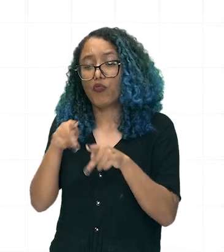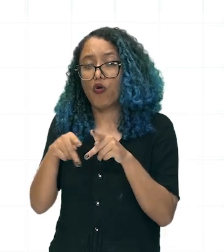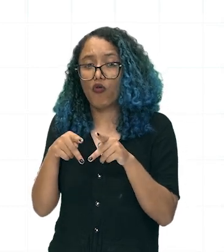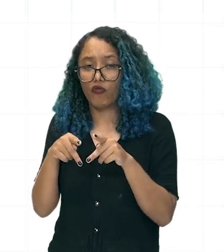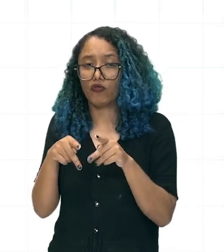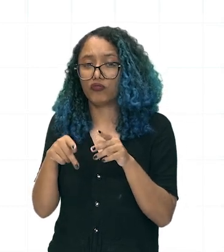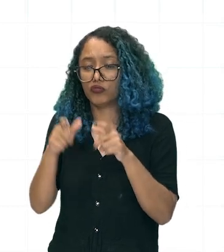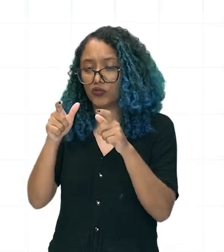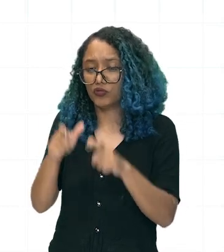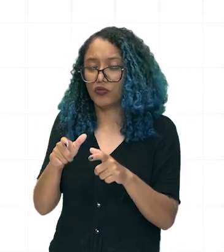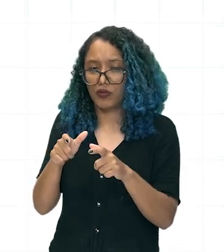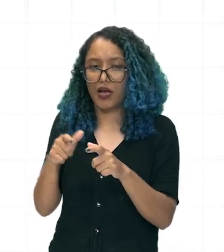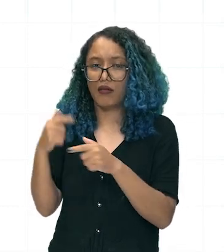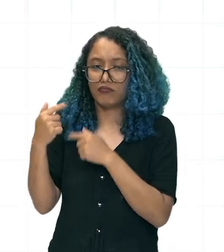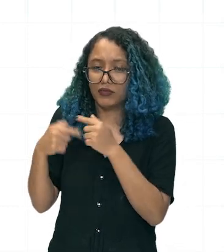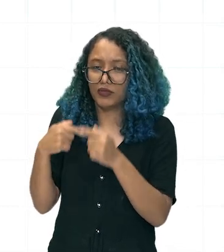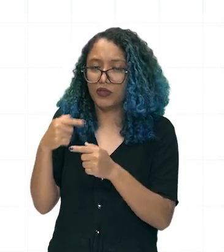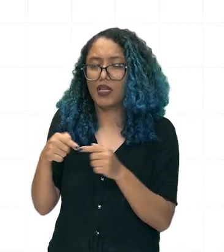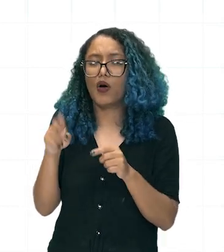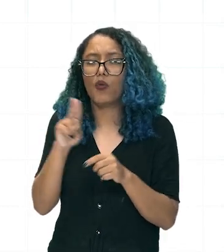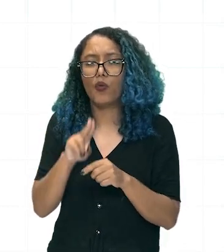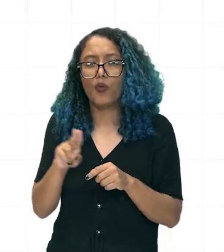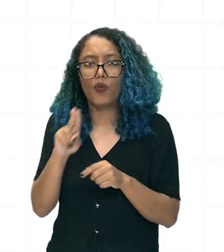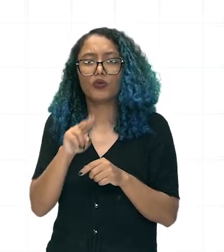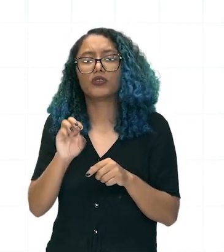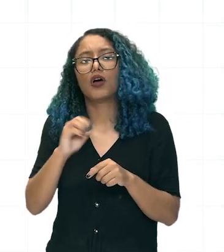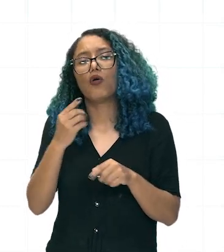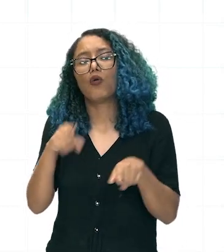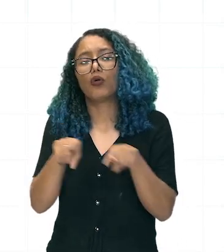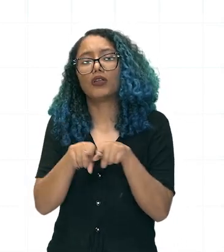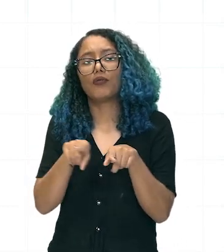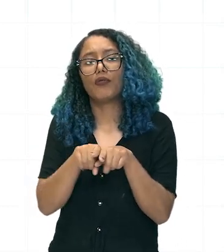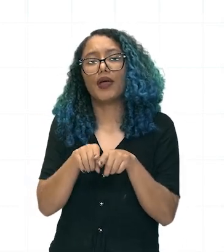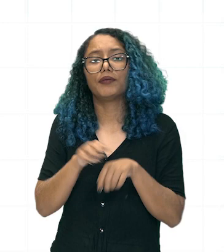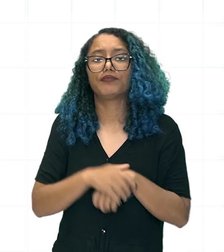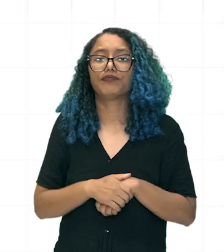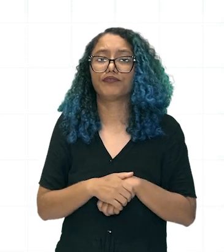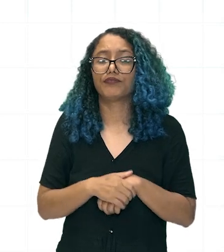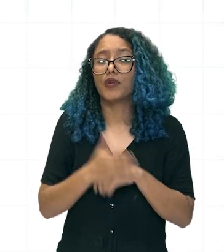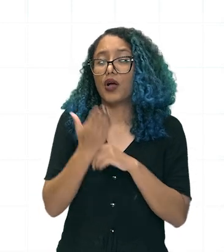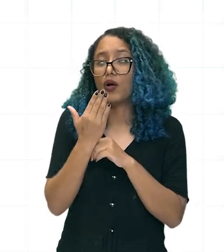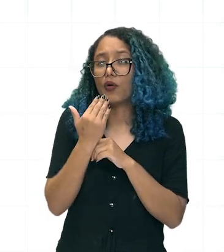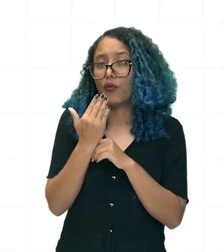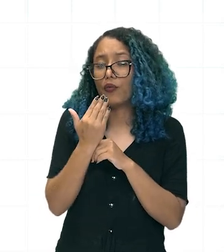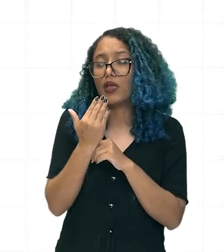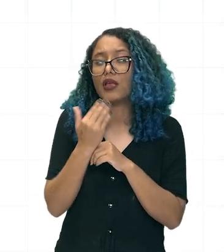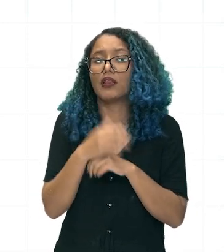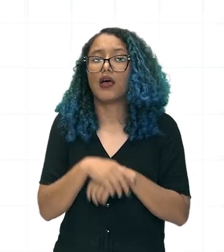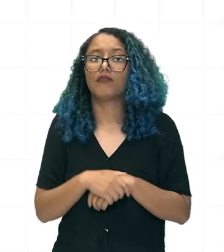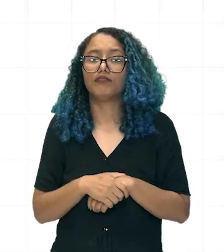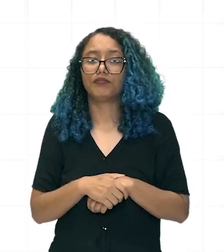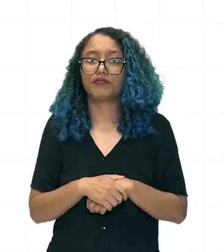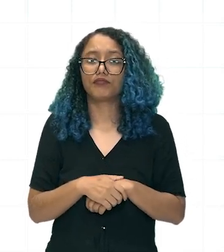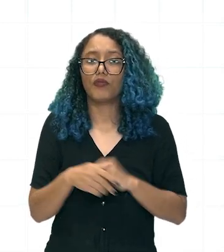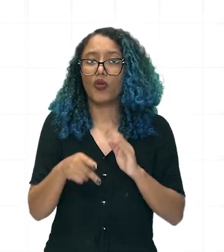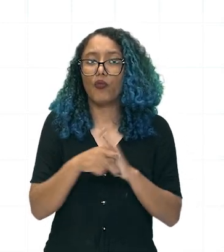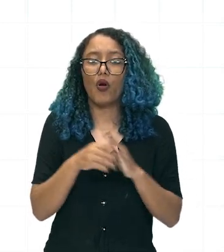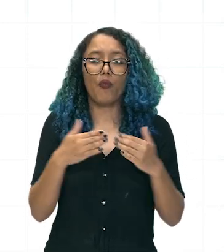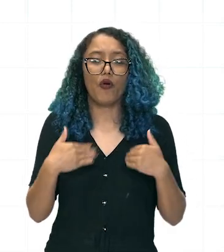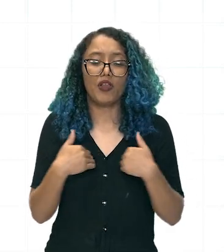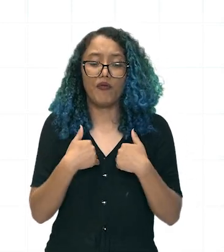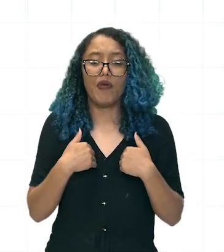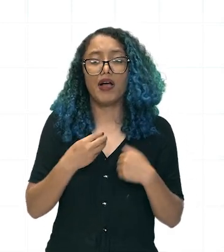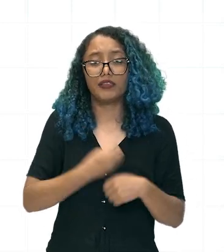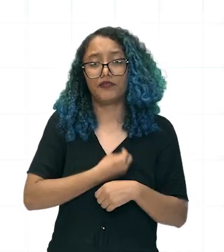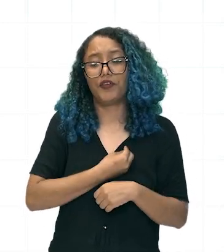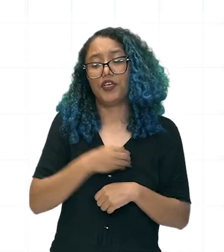uma região, ou para a manutenção da alimentação daqueles animais que vivem num